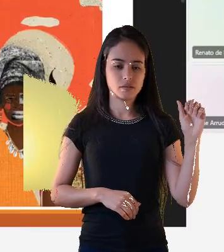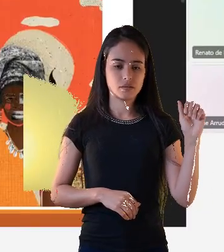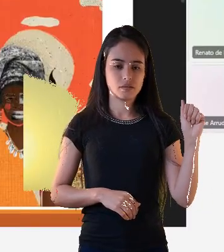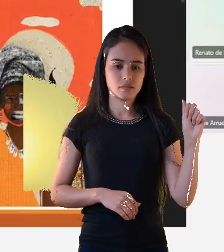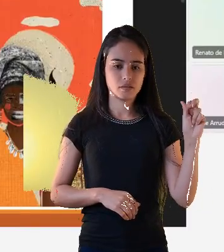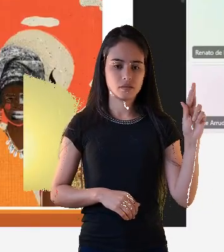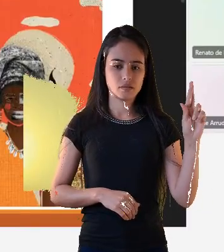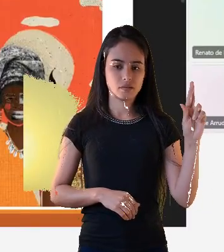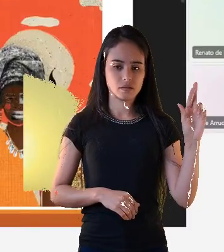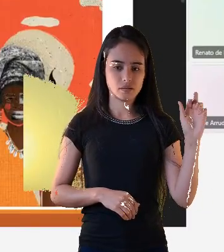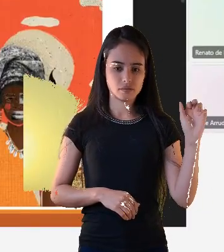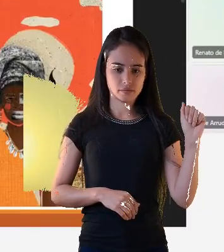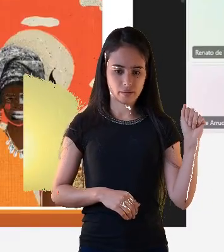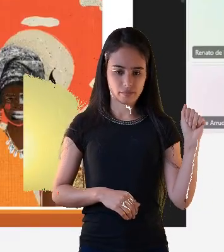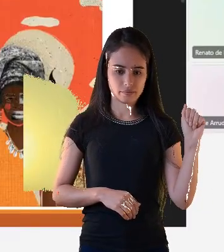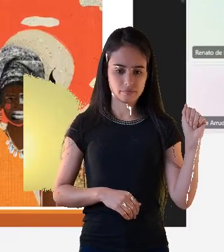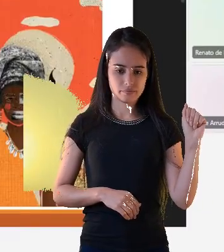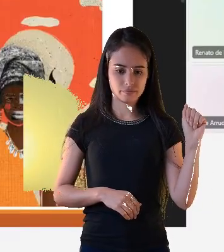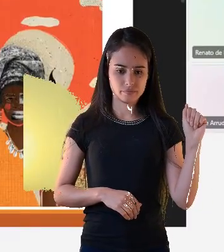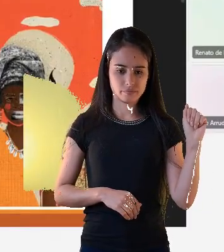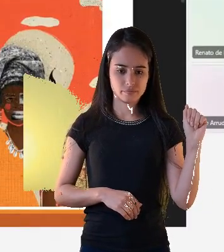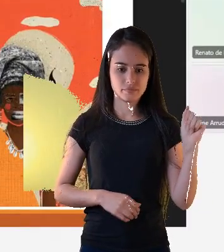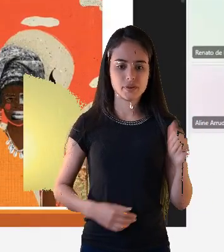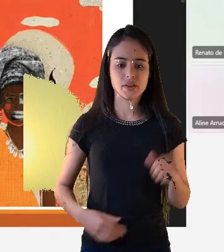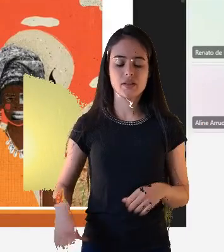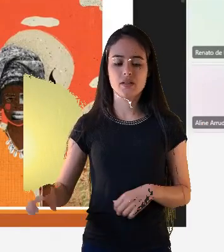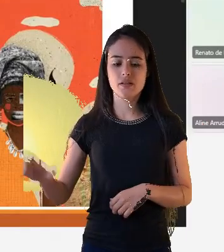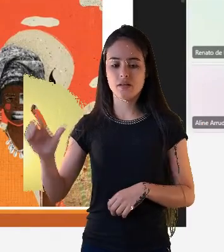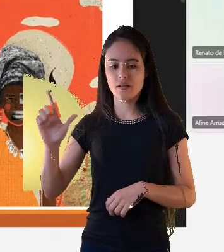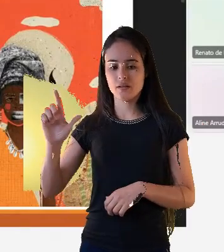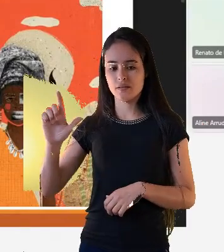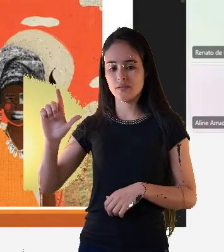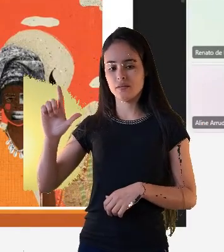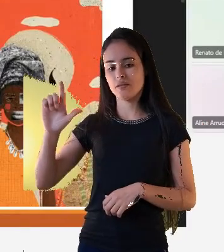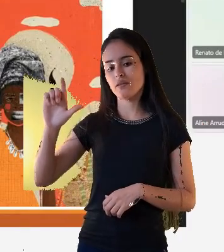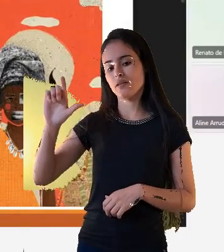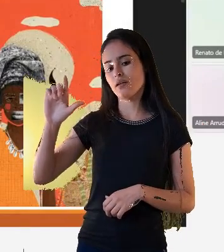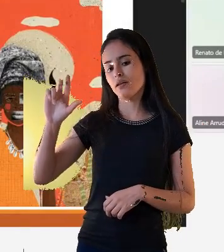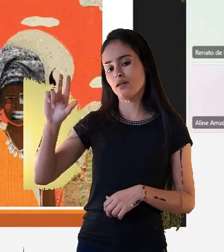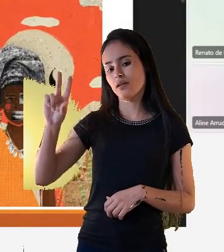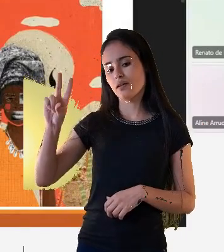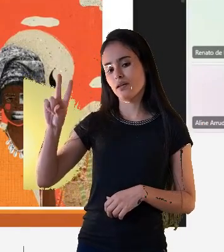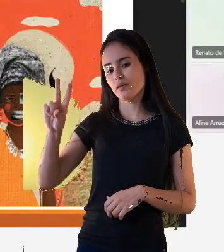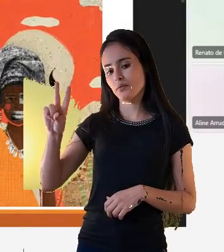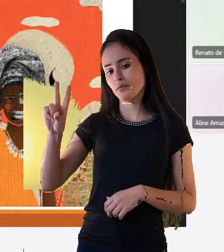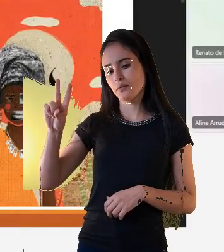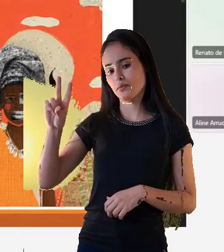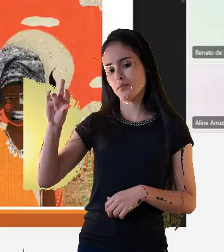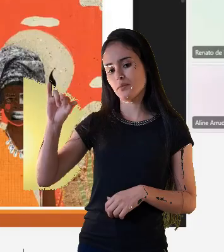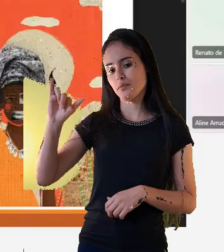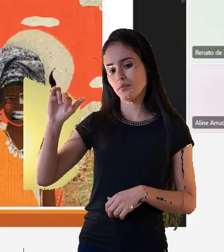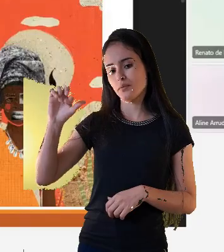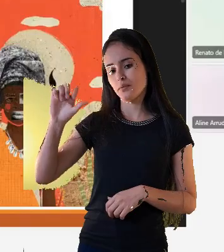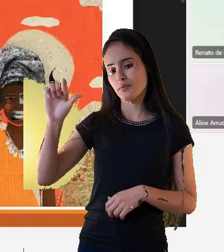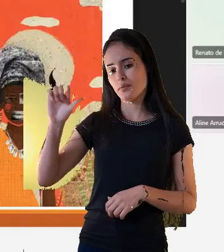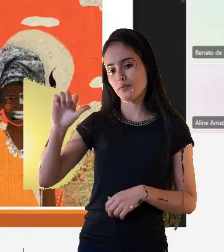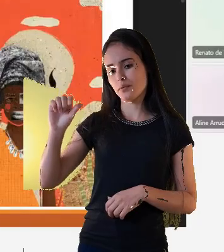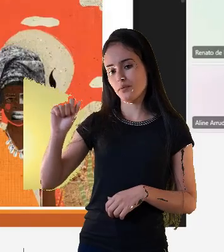Por que eu trouxe ilustrações? Né? Porque essas mulheres elas